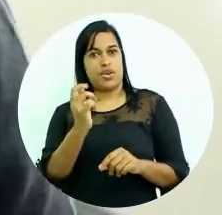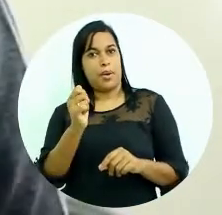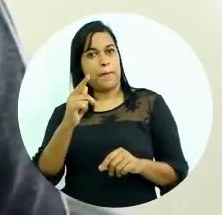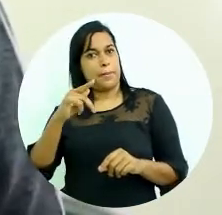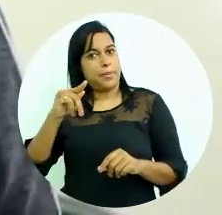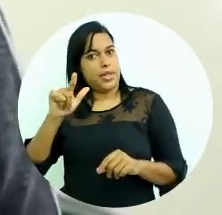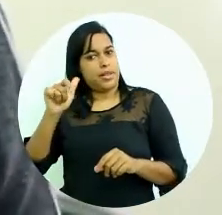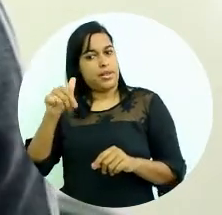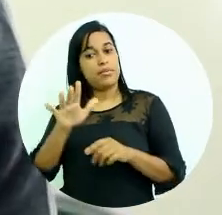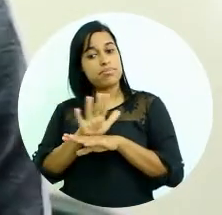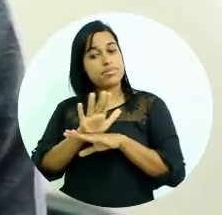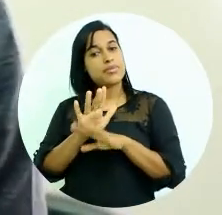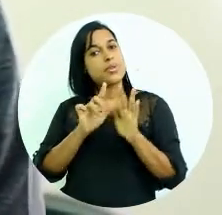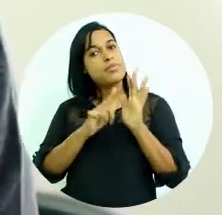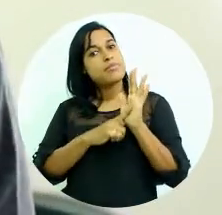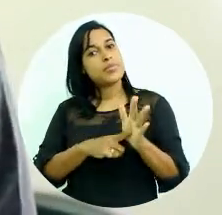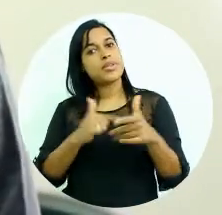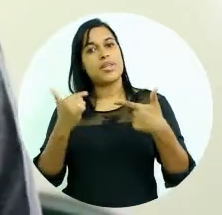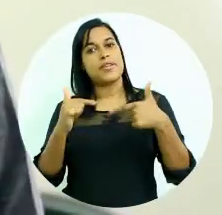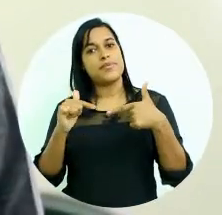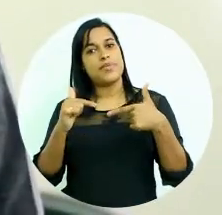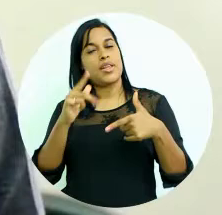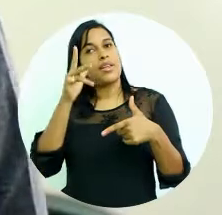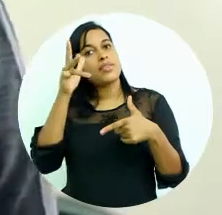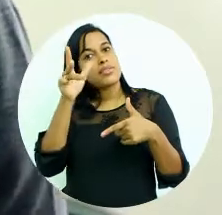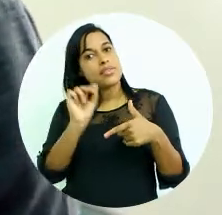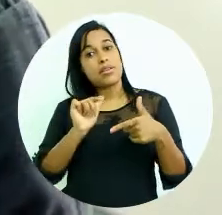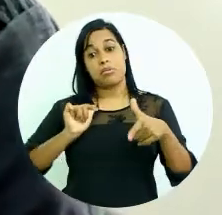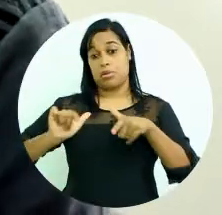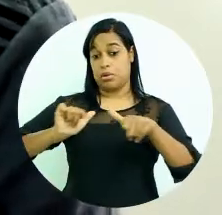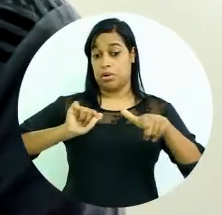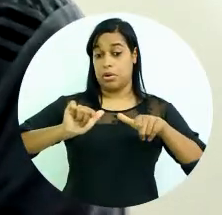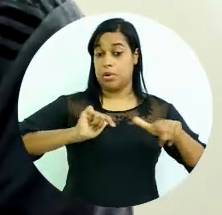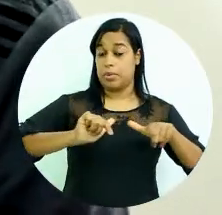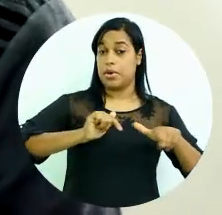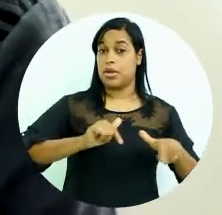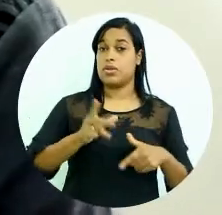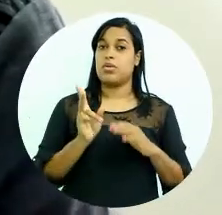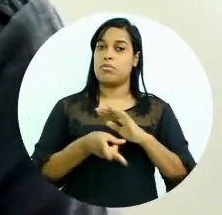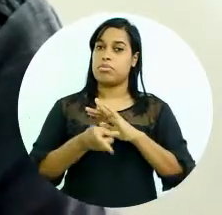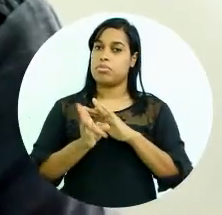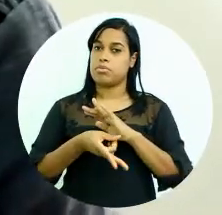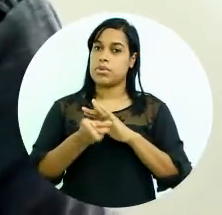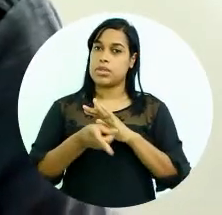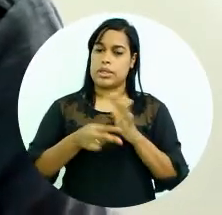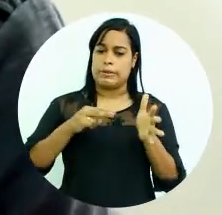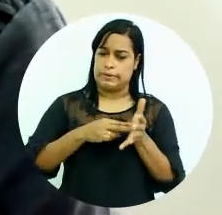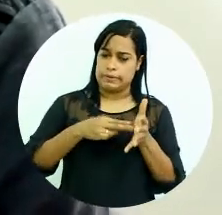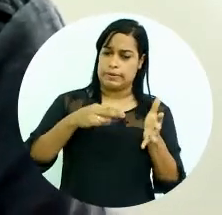filmes, onde ele representa bem essa ideia. O trabalhador apenas está